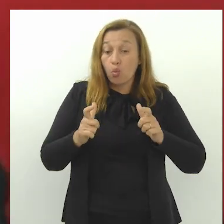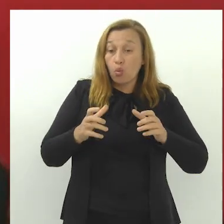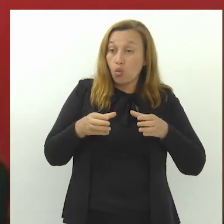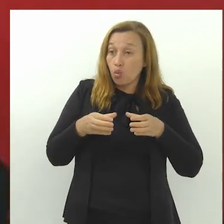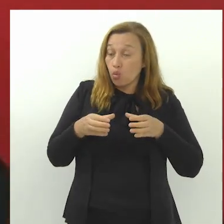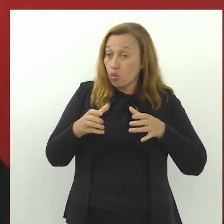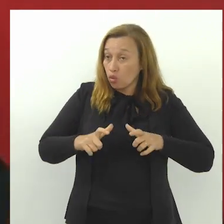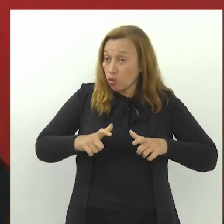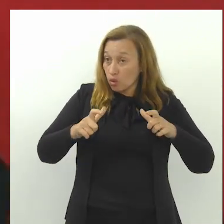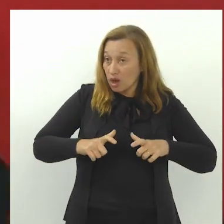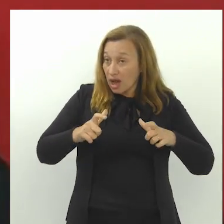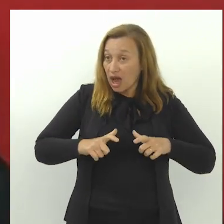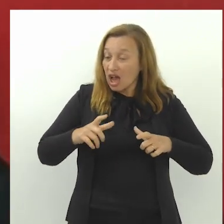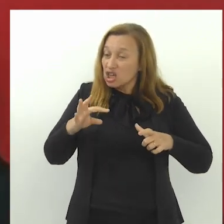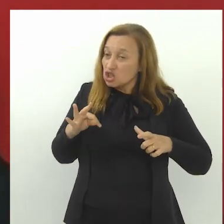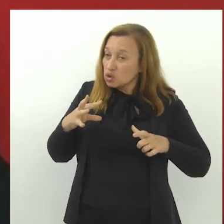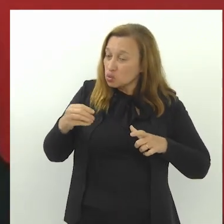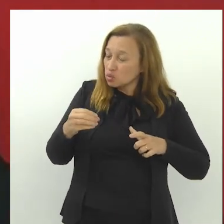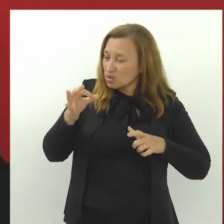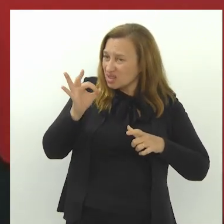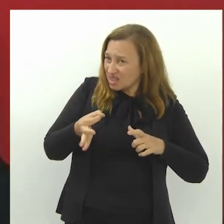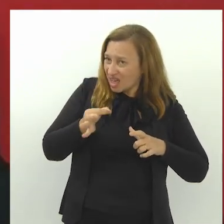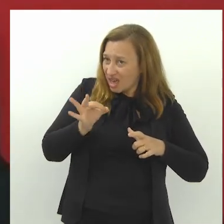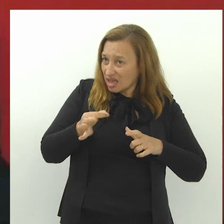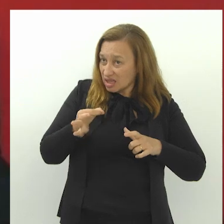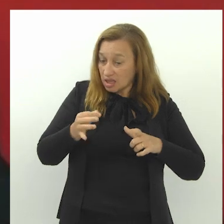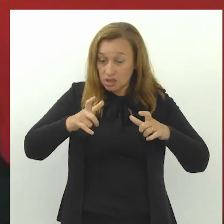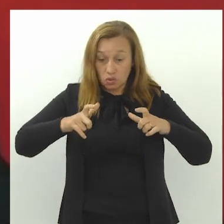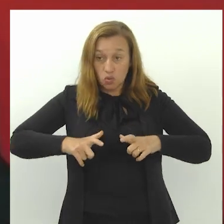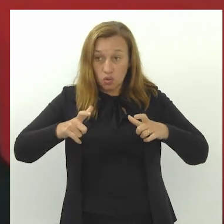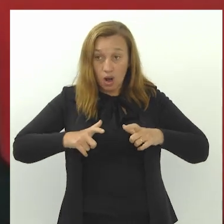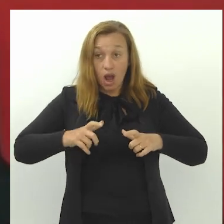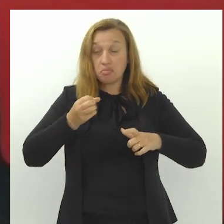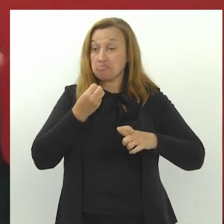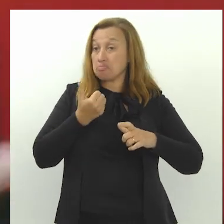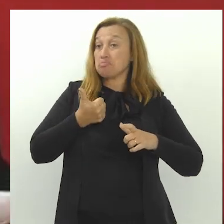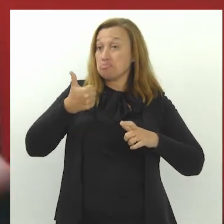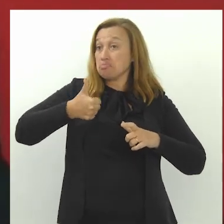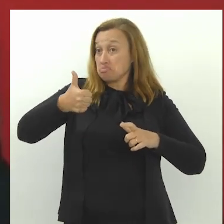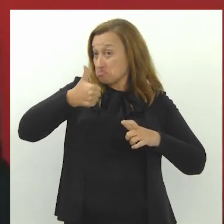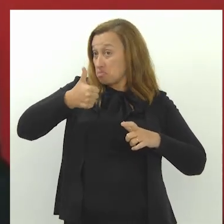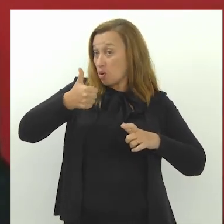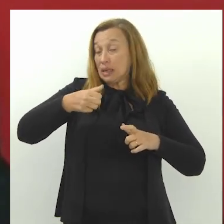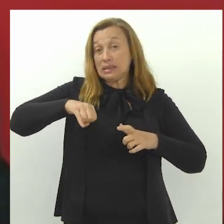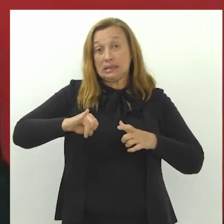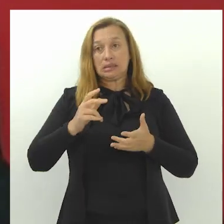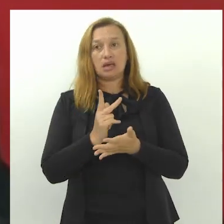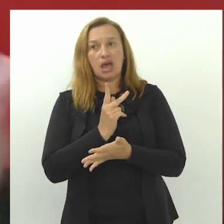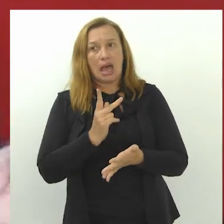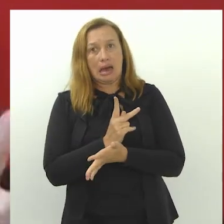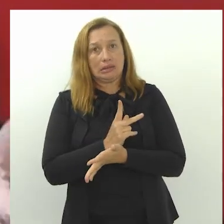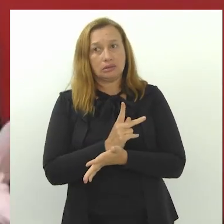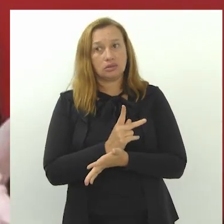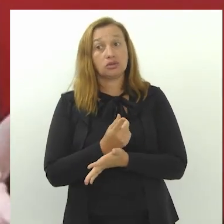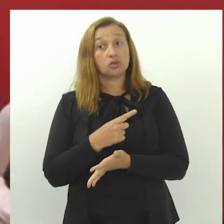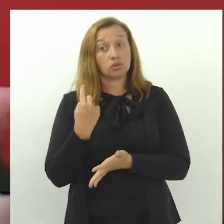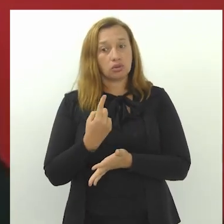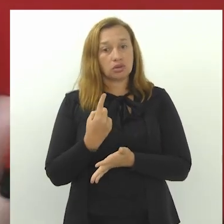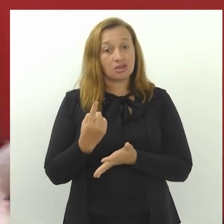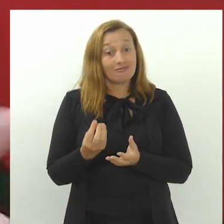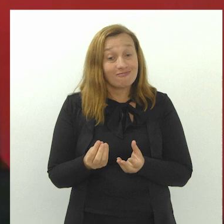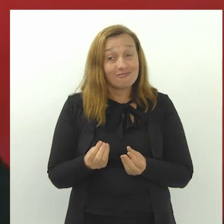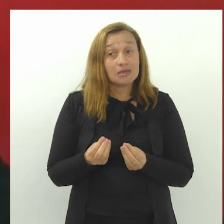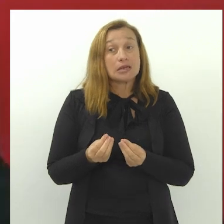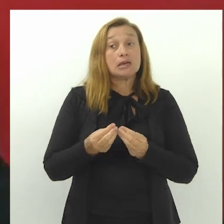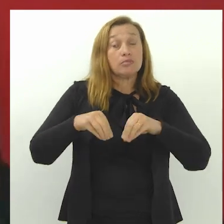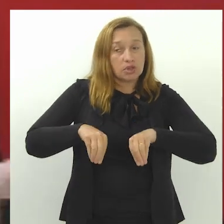criou um ambiente, né? E se tudo desse certo, esse ambiente seria positivo. Se tudo desse errado, a